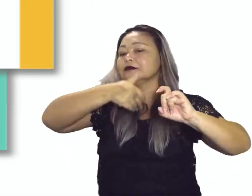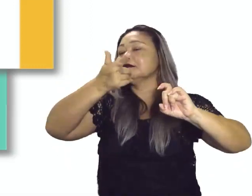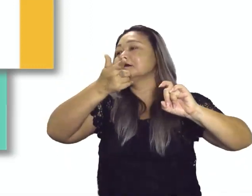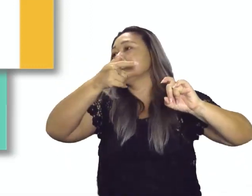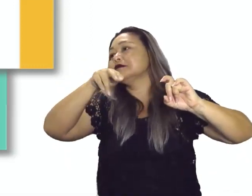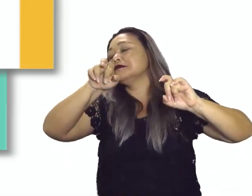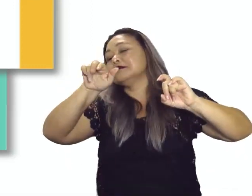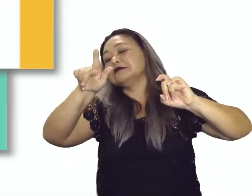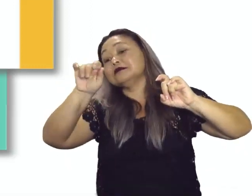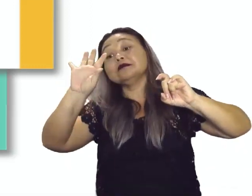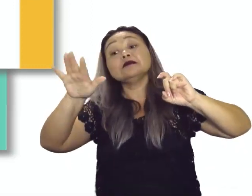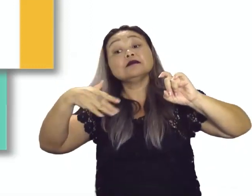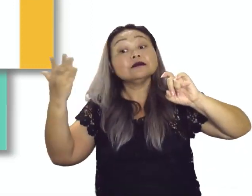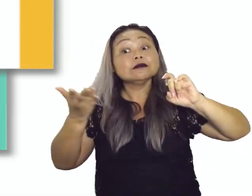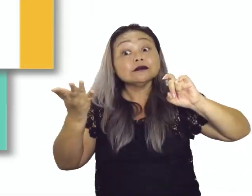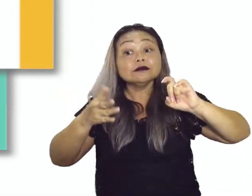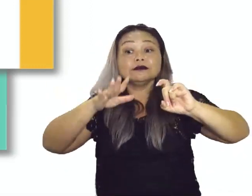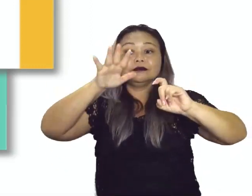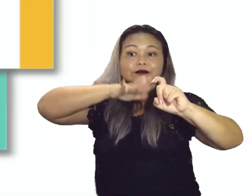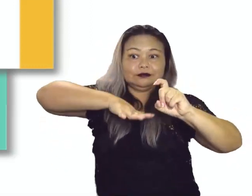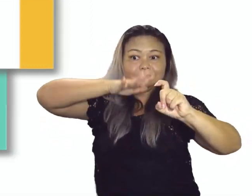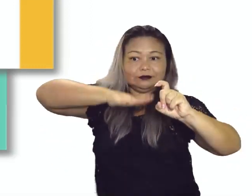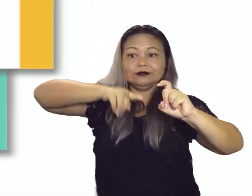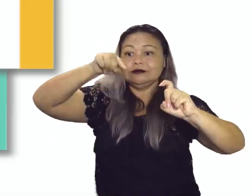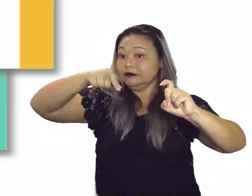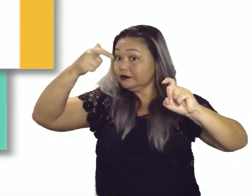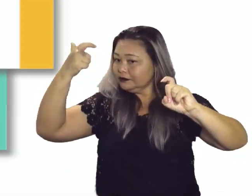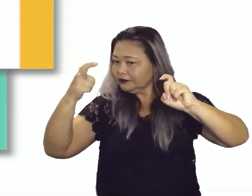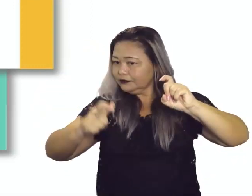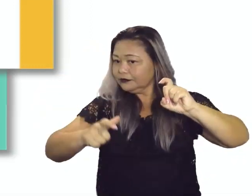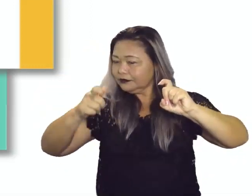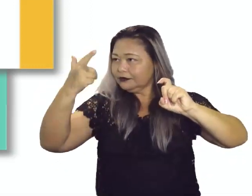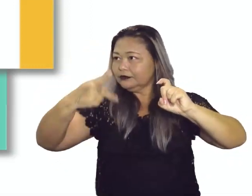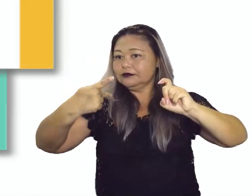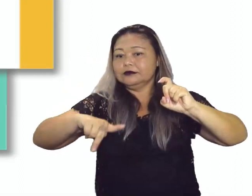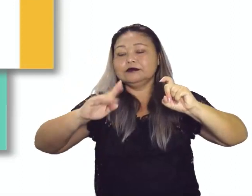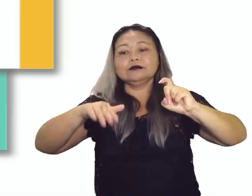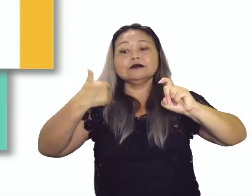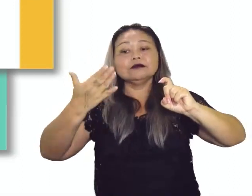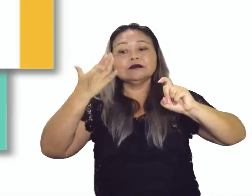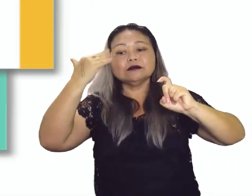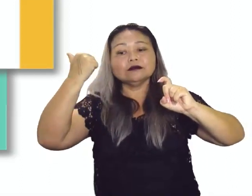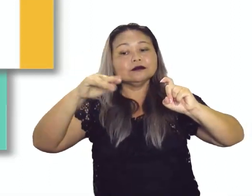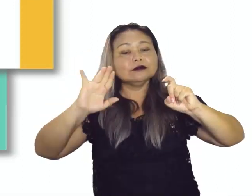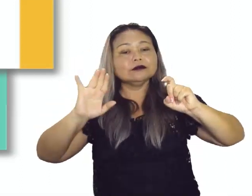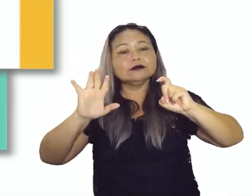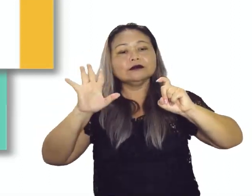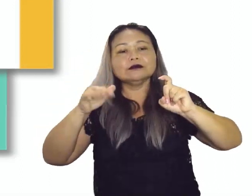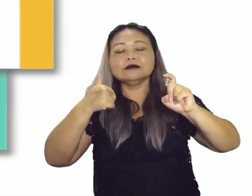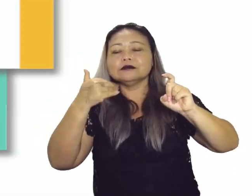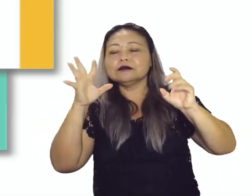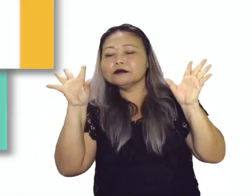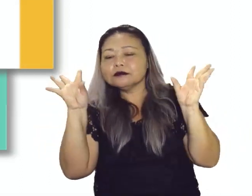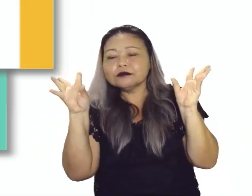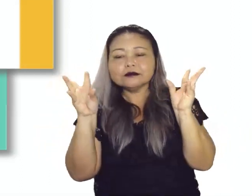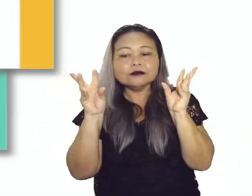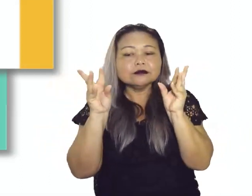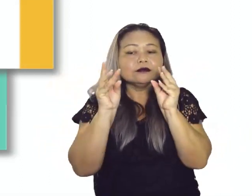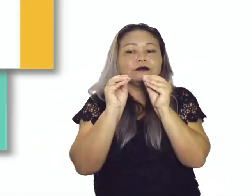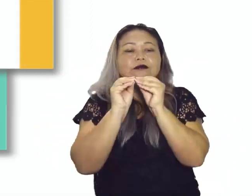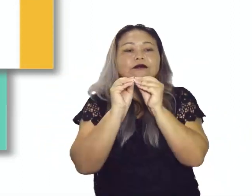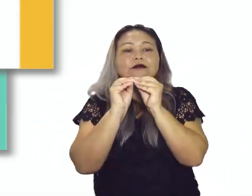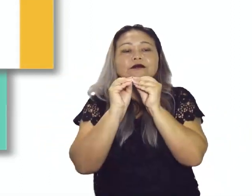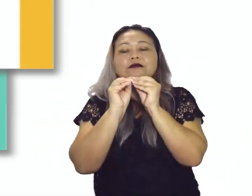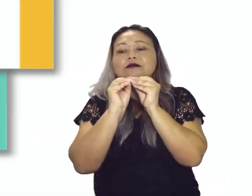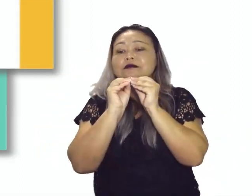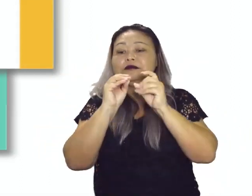agora mitos regionais, muito bom saber disso, né? Aí iremos ver um pouco, um resumozinho